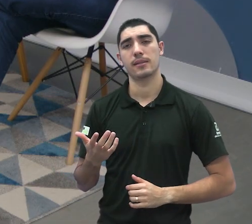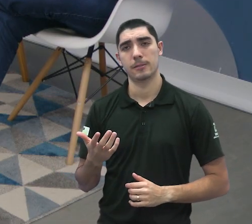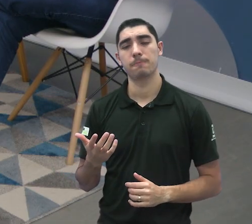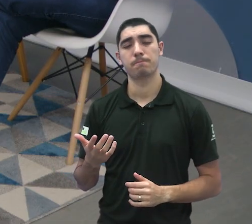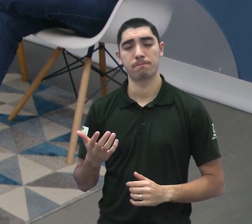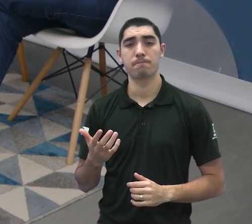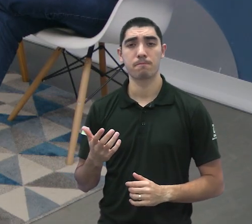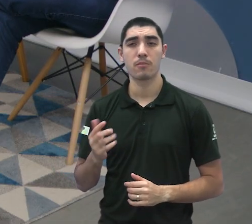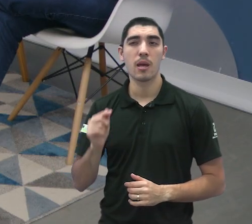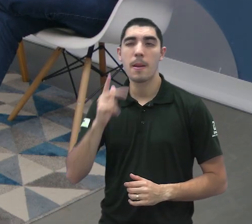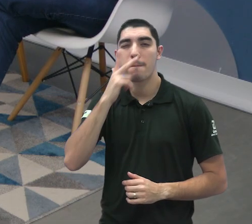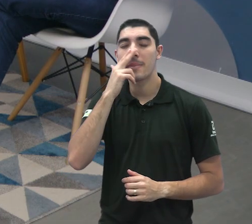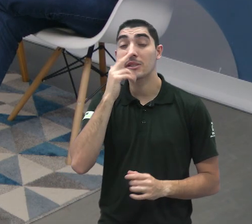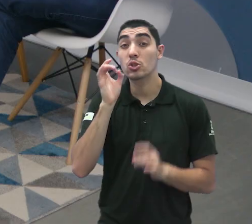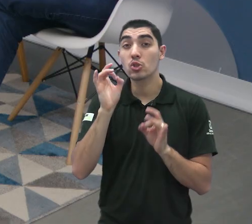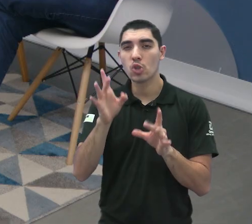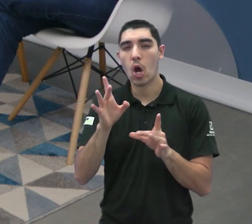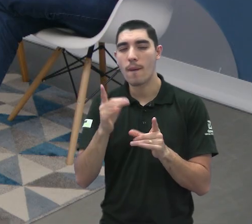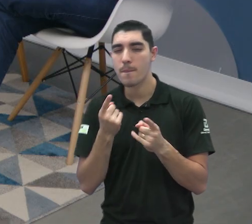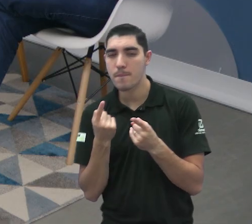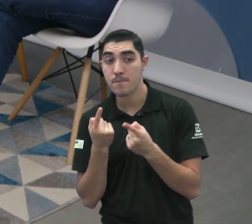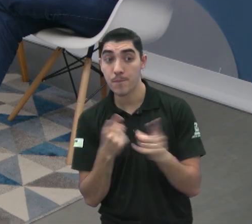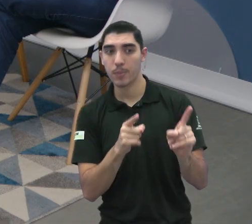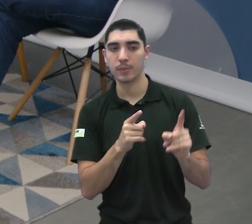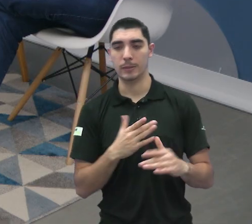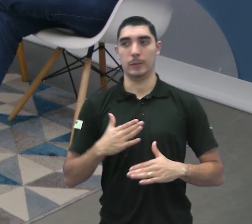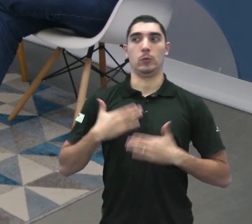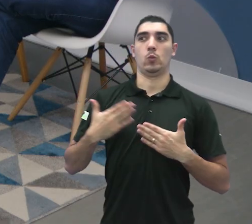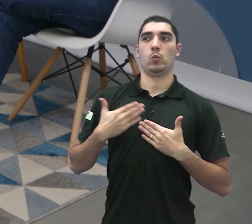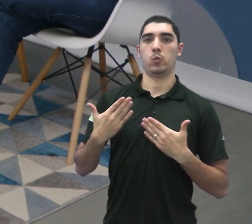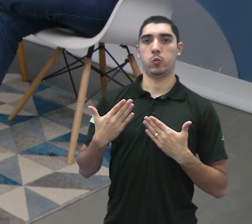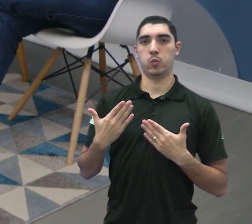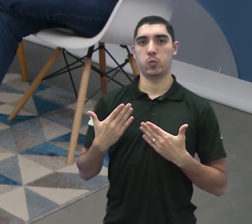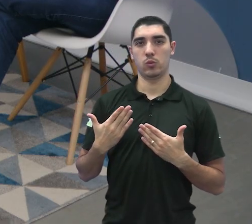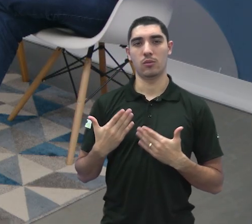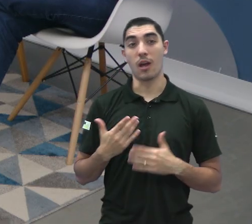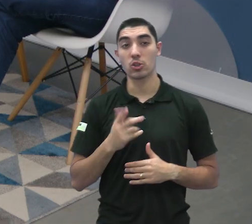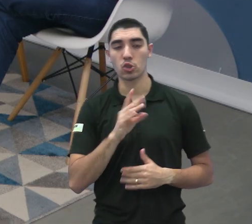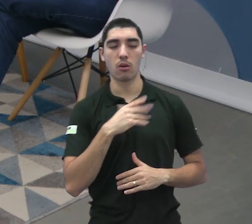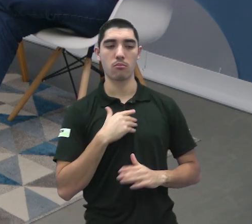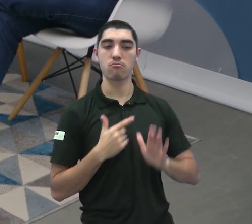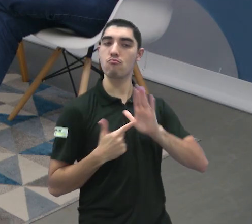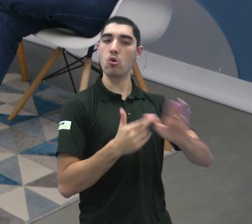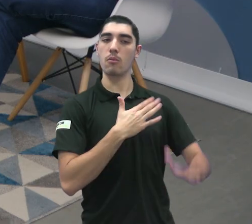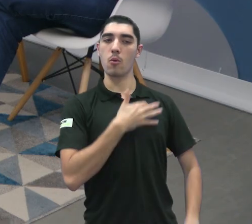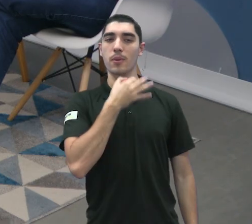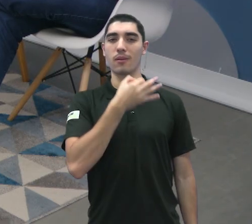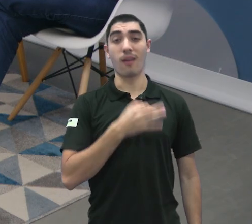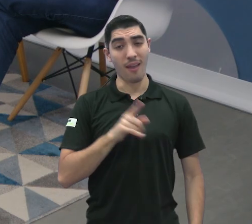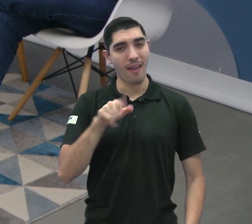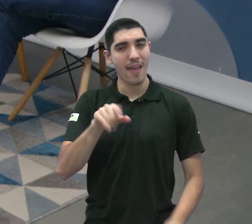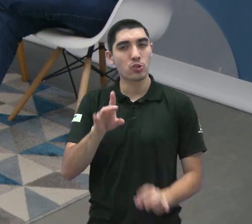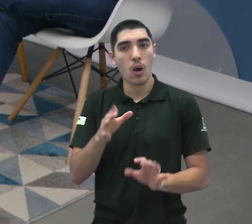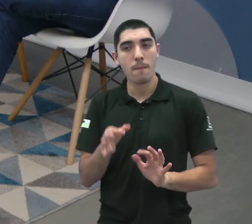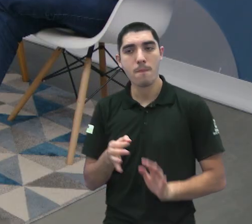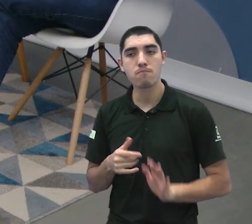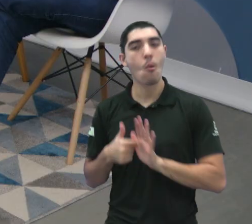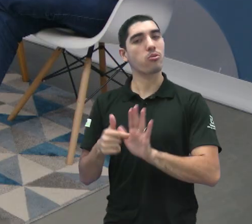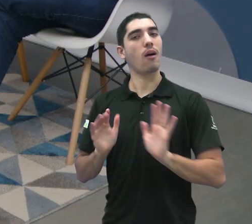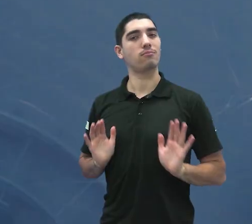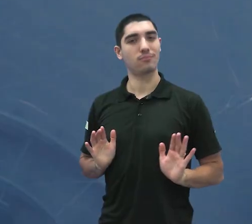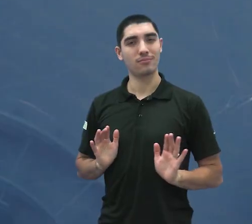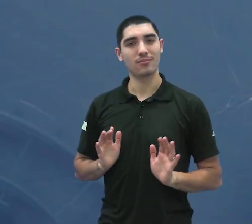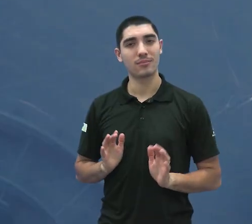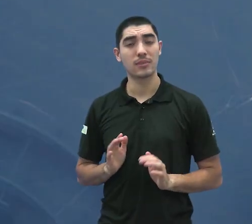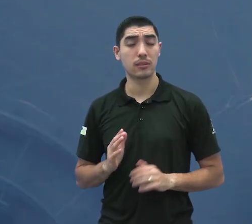é mais dar um susto, sabe assim? Tipo, deixa eu, né? Marcar uma posição. Marcar uma posição, né?